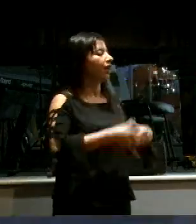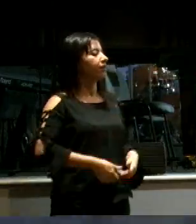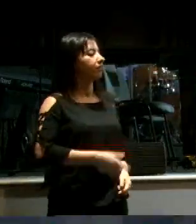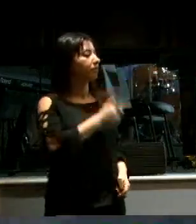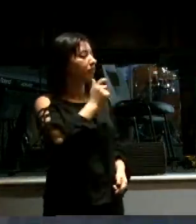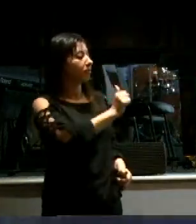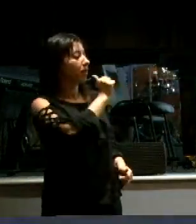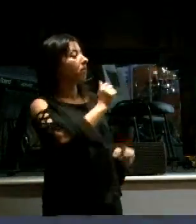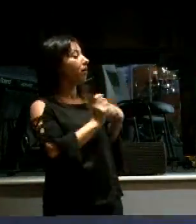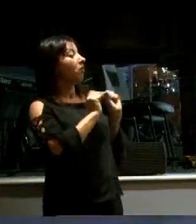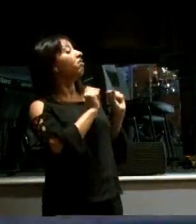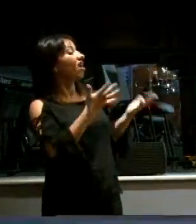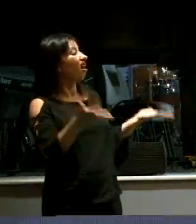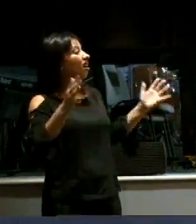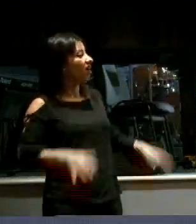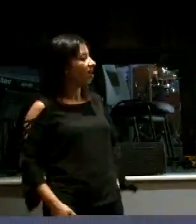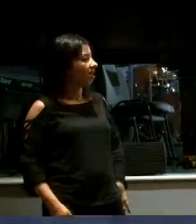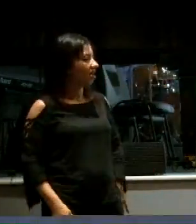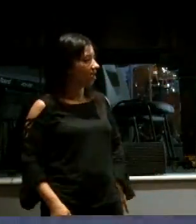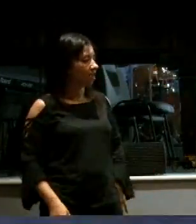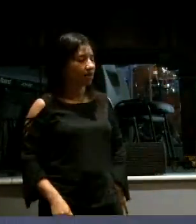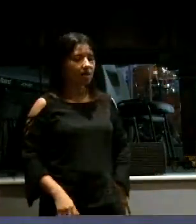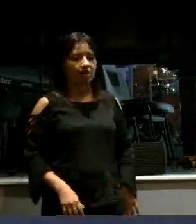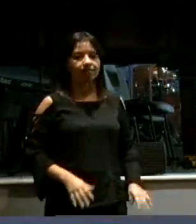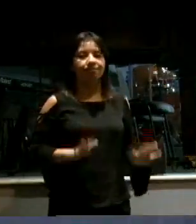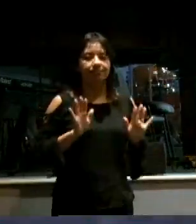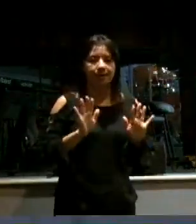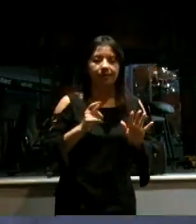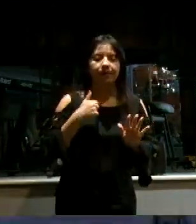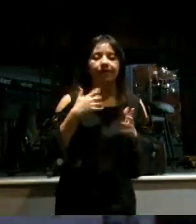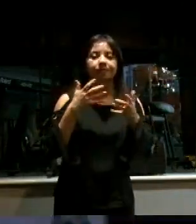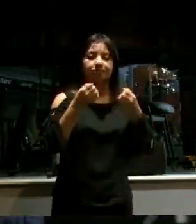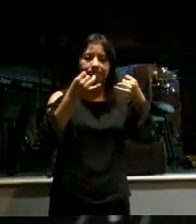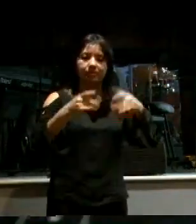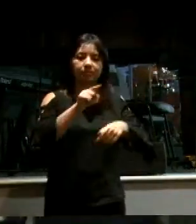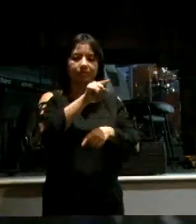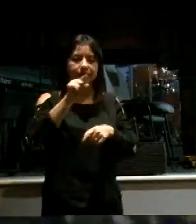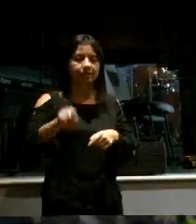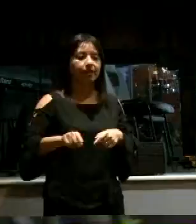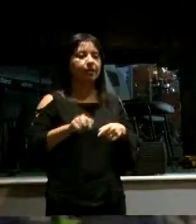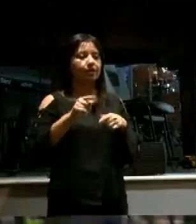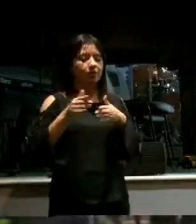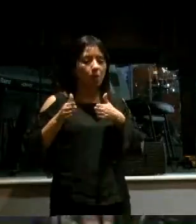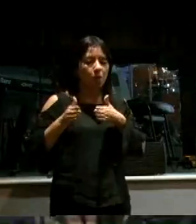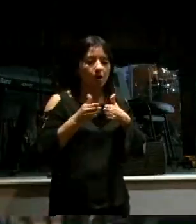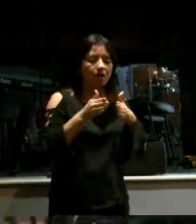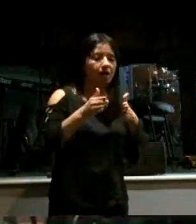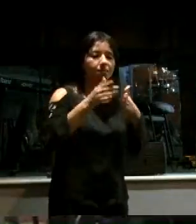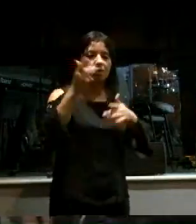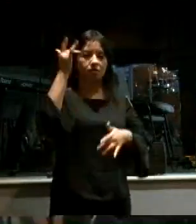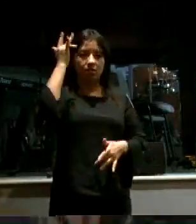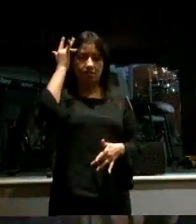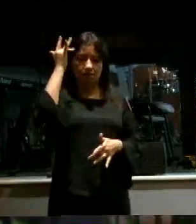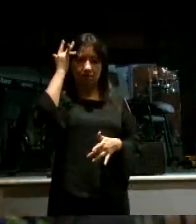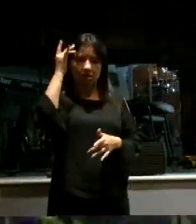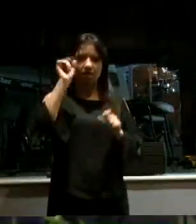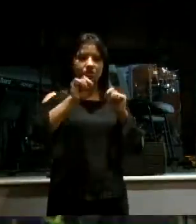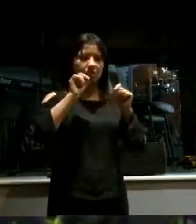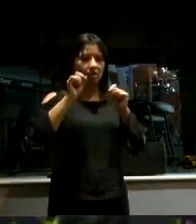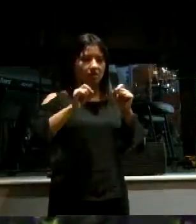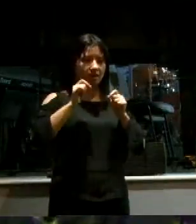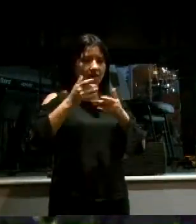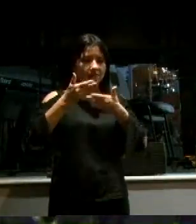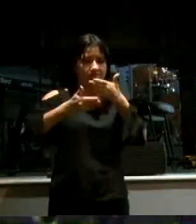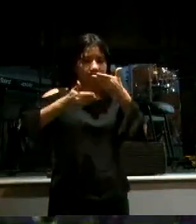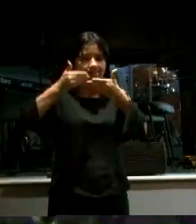que o caminho da maturidade tem que nos levar a entender que Deus é Deus em qualquer circunstância. Eu amo aquela música